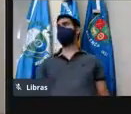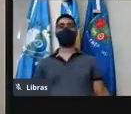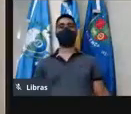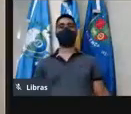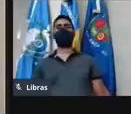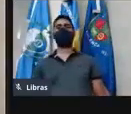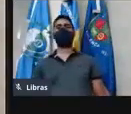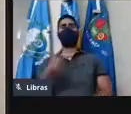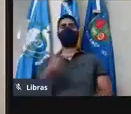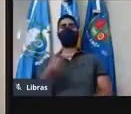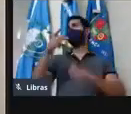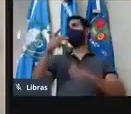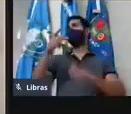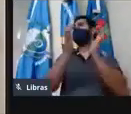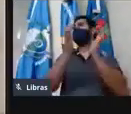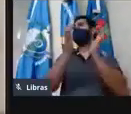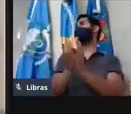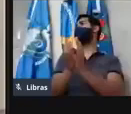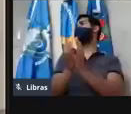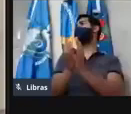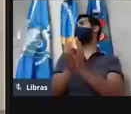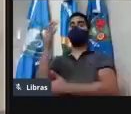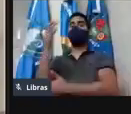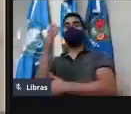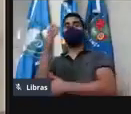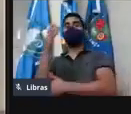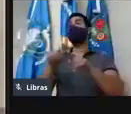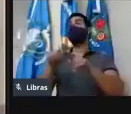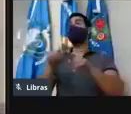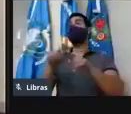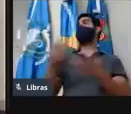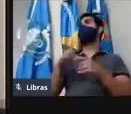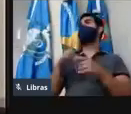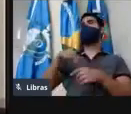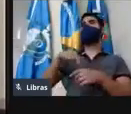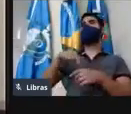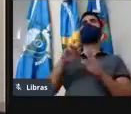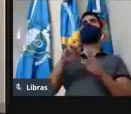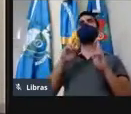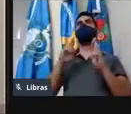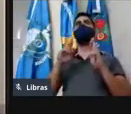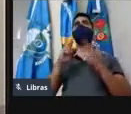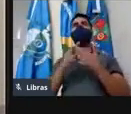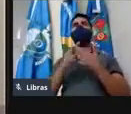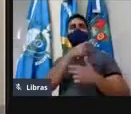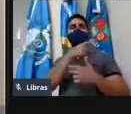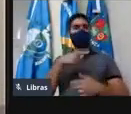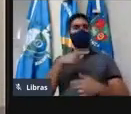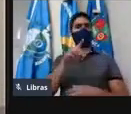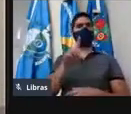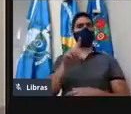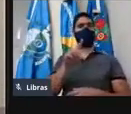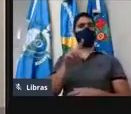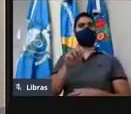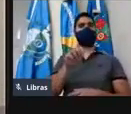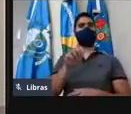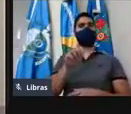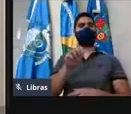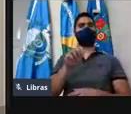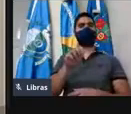Comissão do Ambiente, presentes hoje nessa sessão, presidente vereador David Nogueira e o vereador